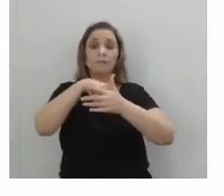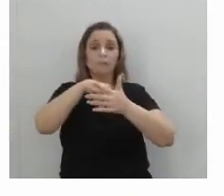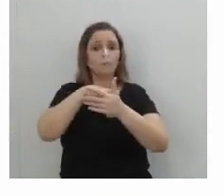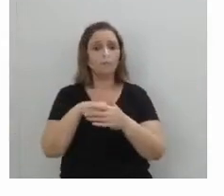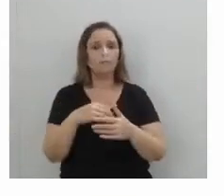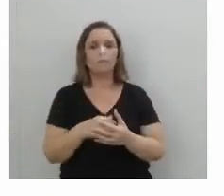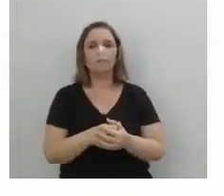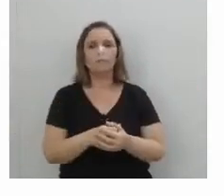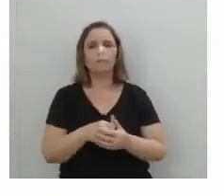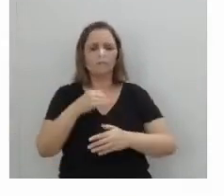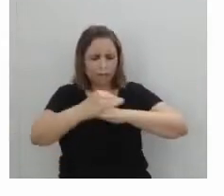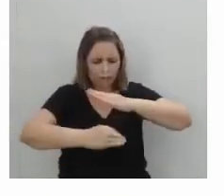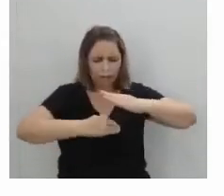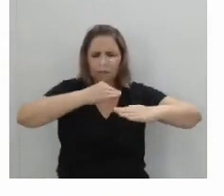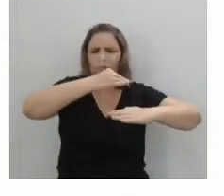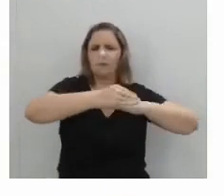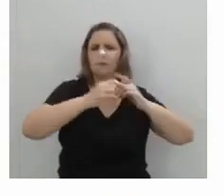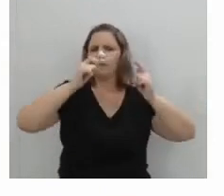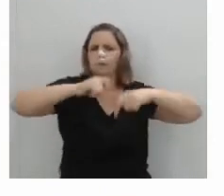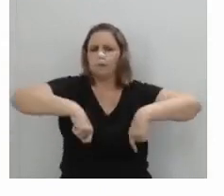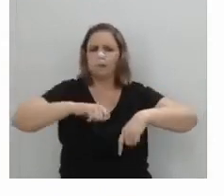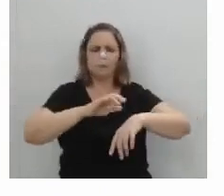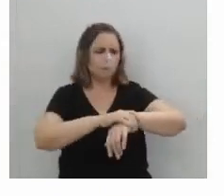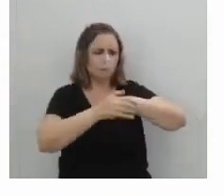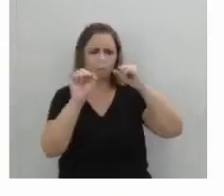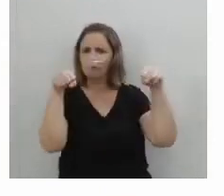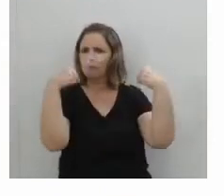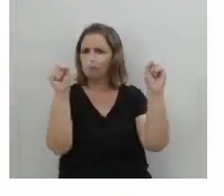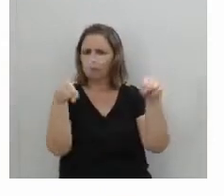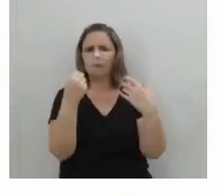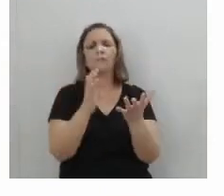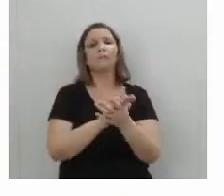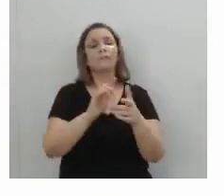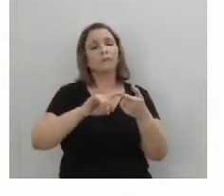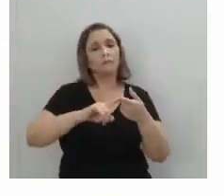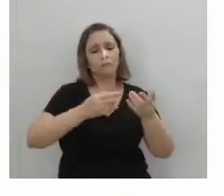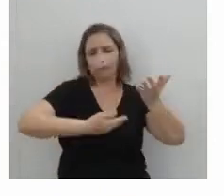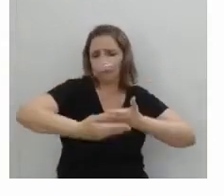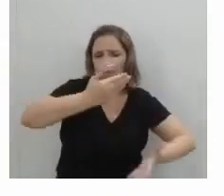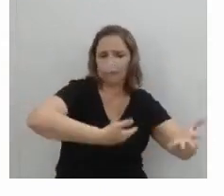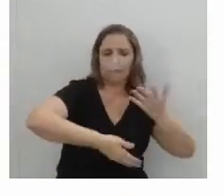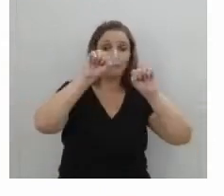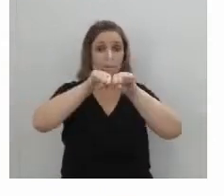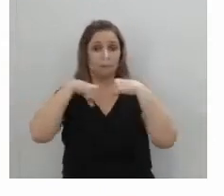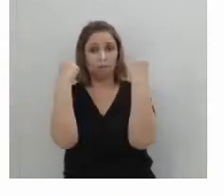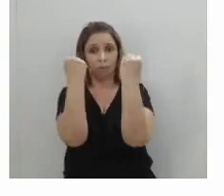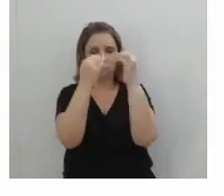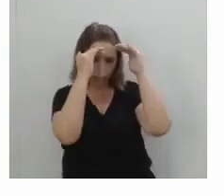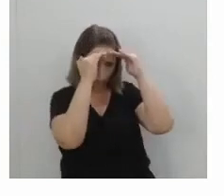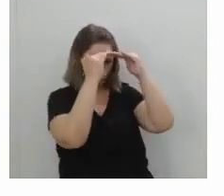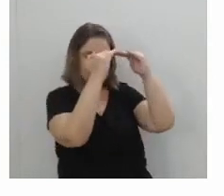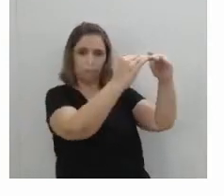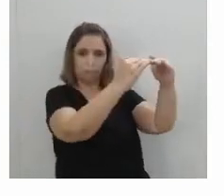de proporcionar o desenvolvimento da capacidade motora, possibilita também certas interações sociais. O respeito